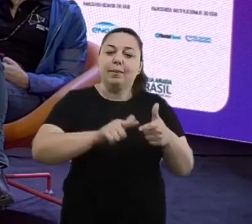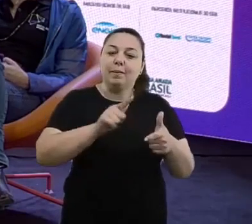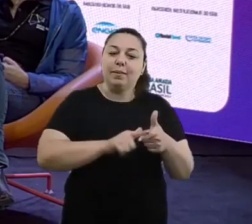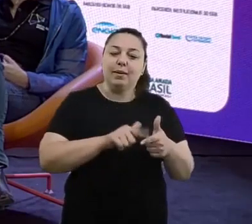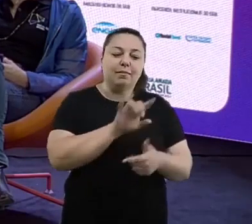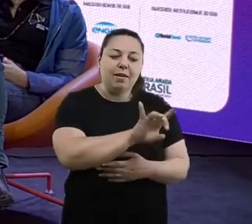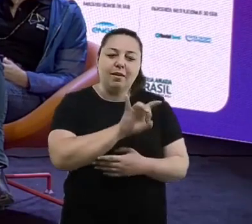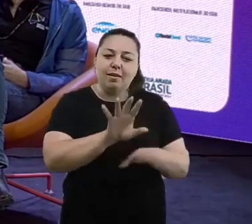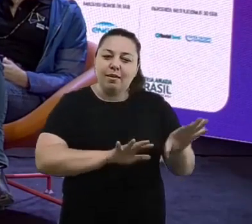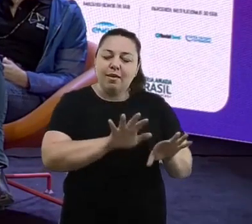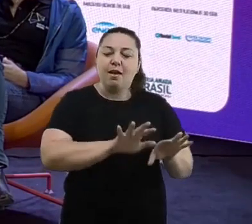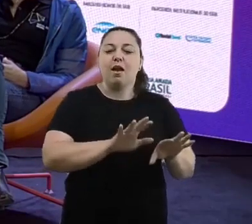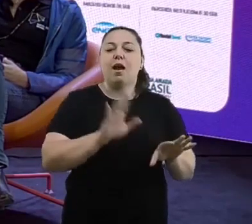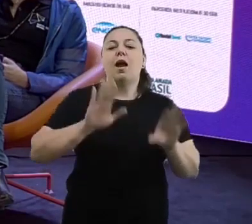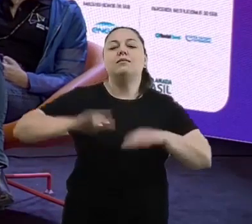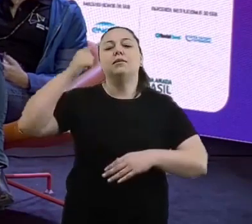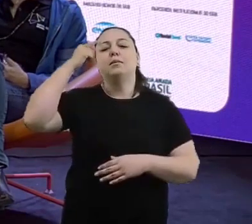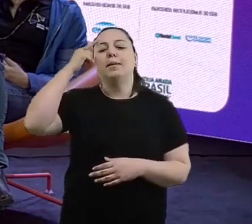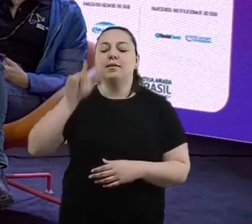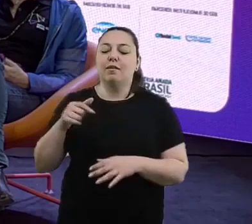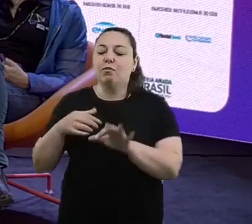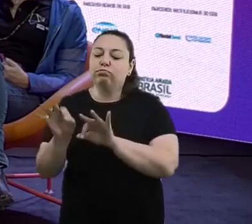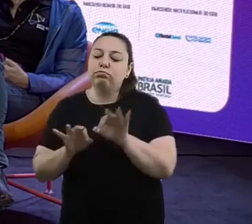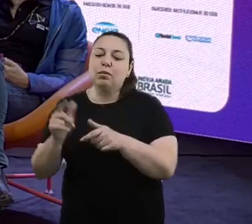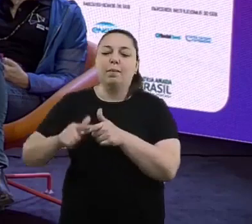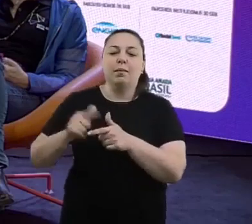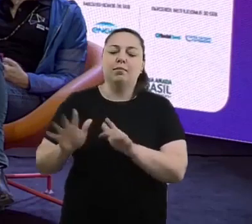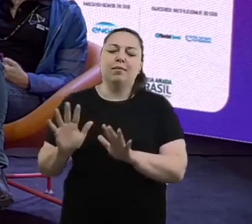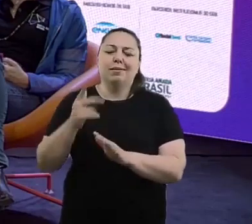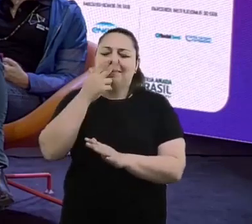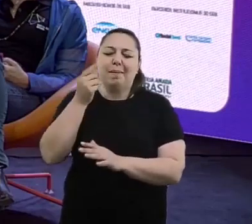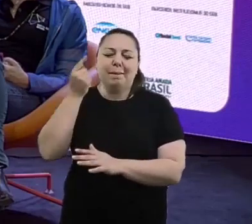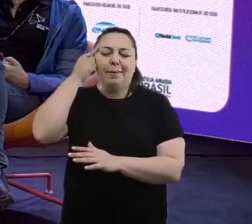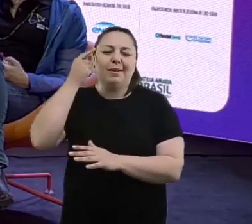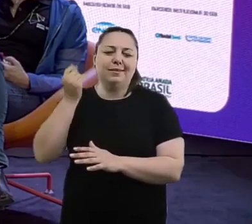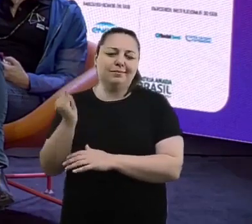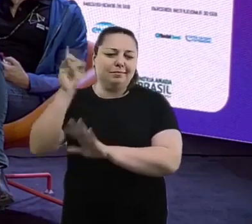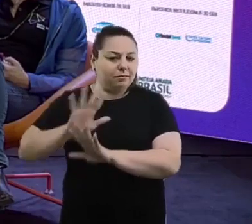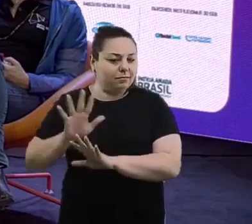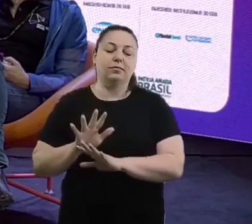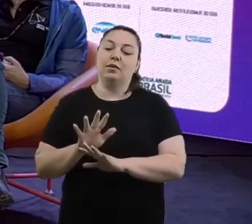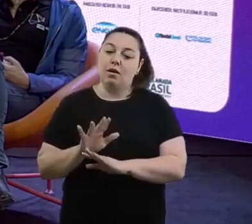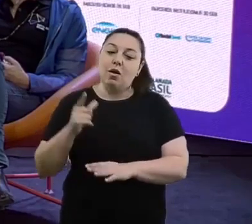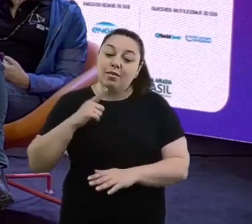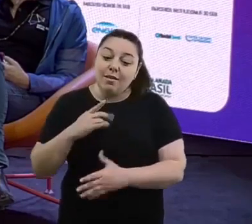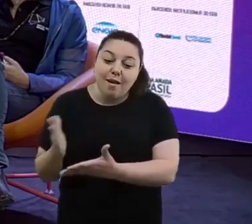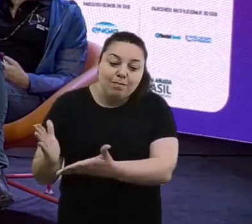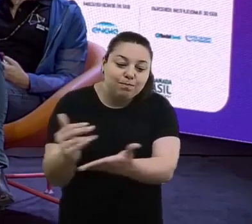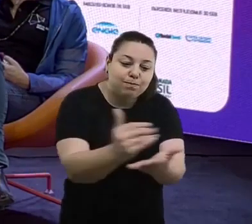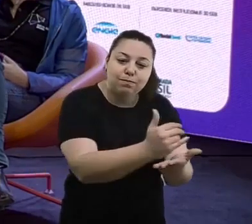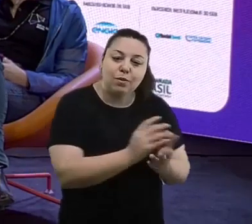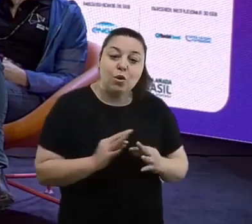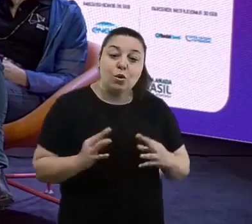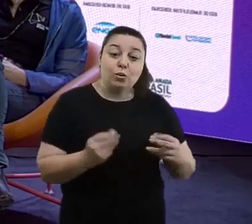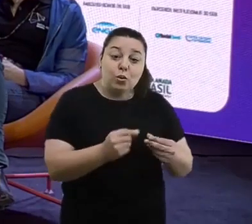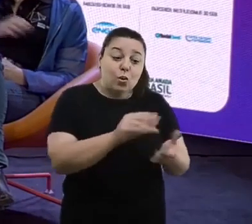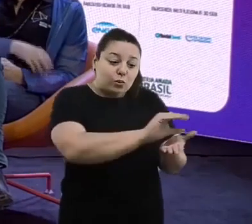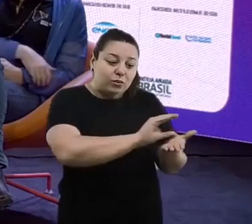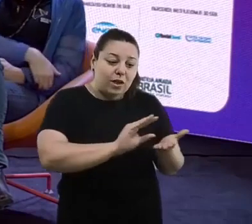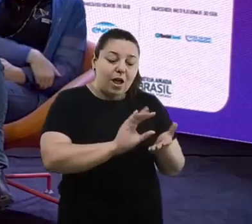gente falar, vamos mapear os problemas, mas quando a gente fala de dados, a galera quer tentar recolher todos os dados e depois pensar o que vai fazer. E vocês